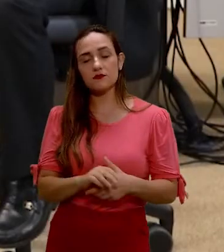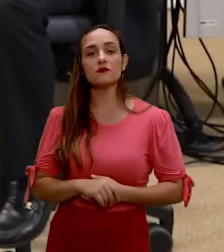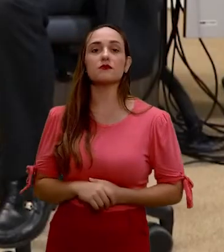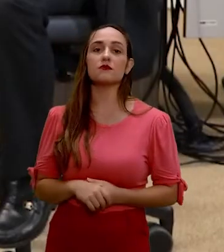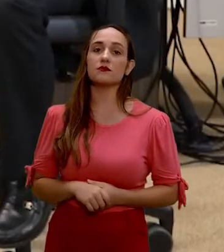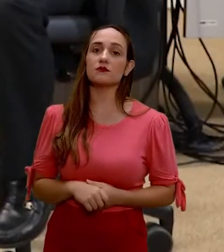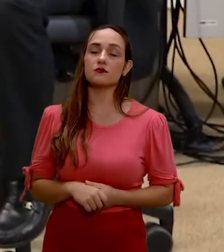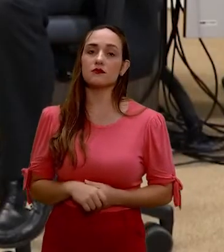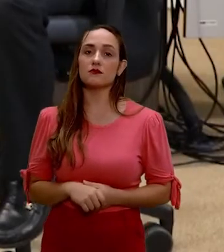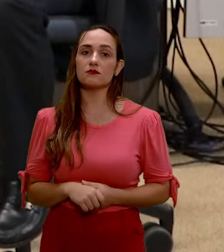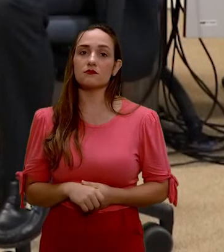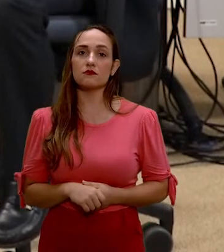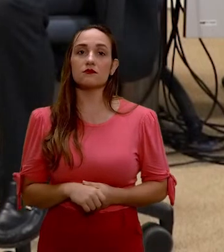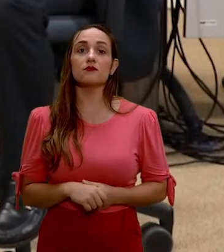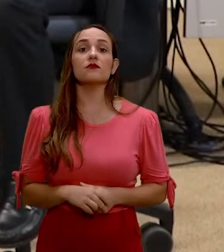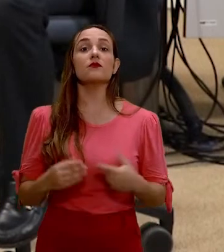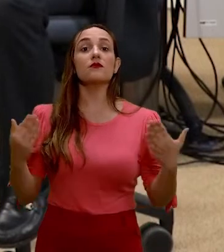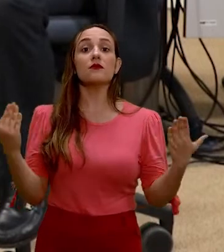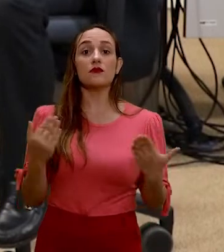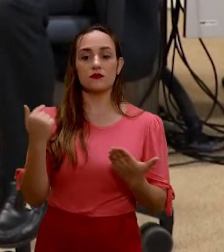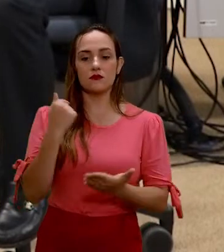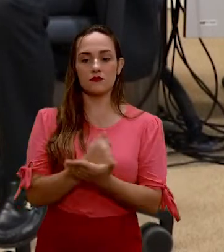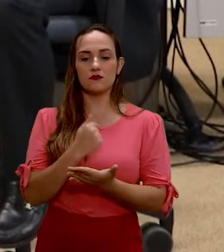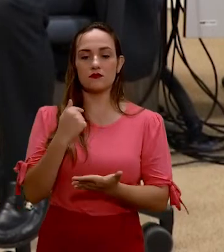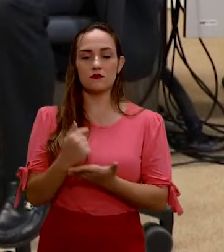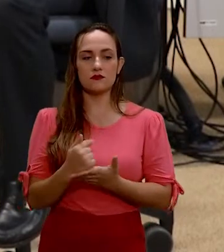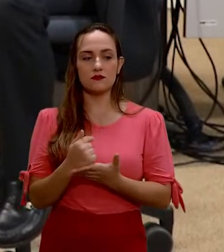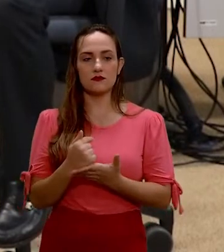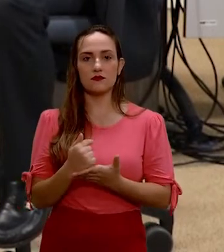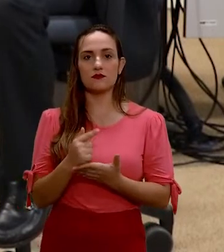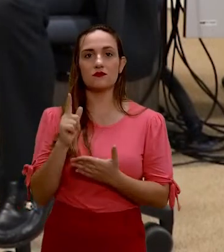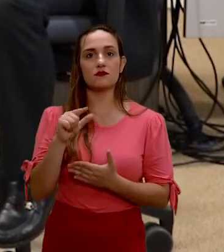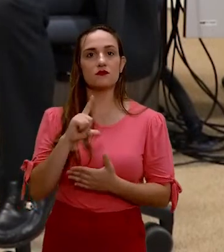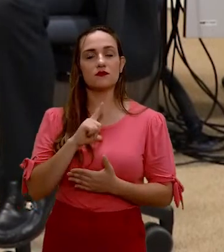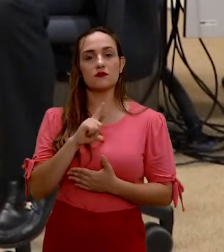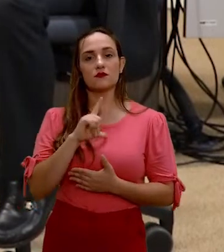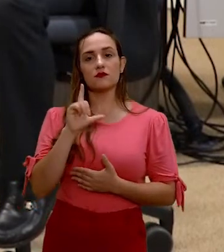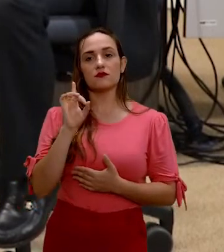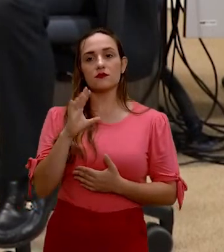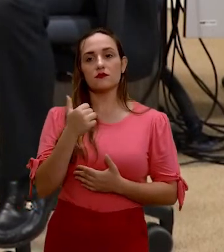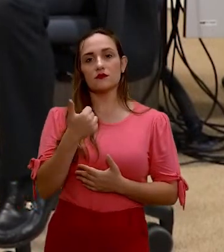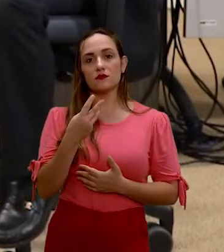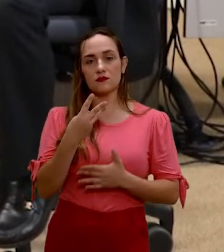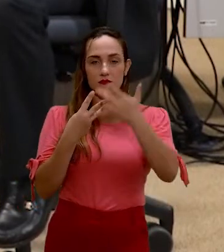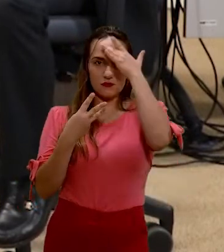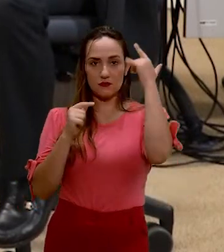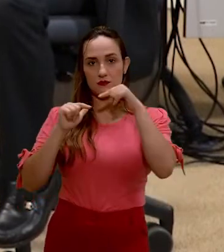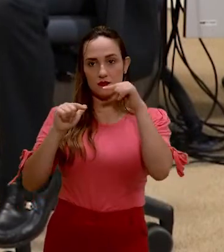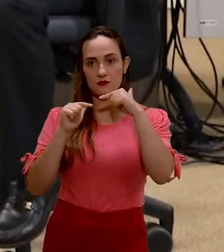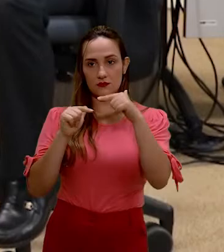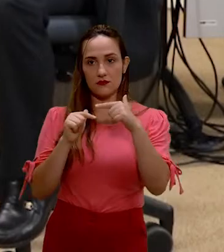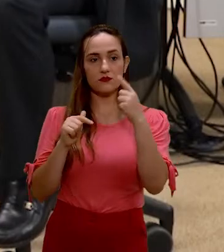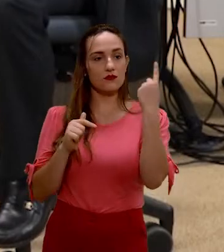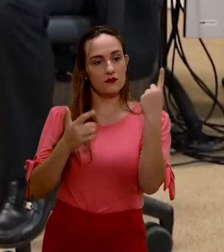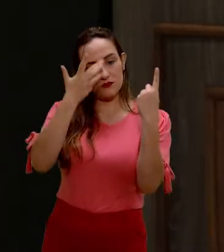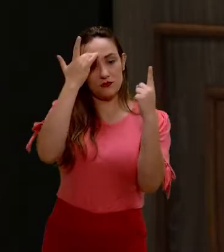varas que tinham... Hoje, o cartório ele foi reduzido a 3, ele tem um escrivão e mais 2 servidores.